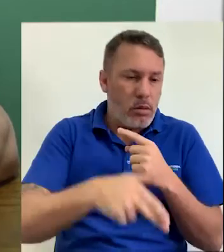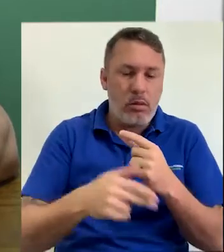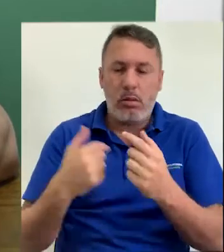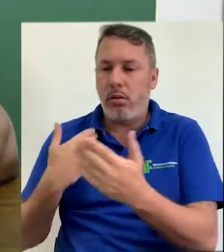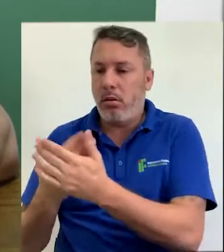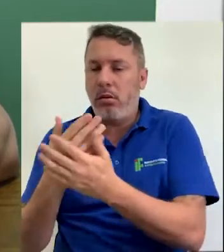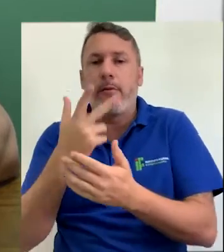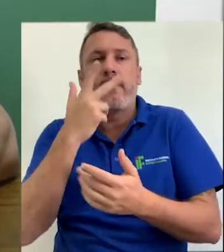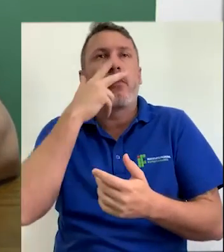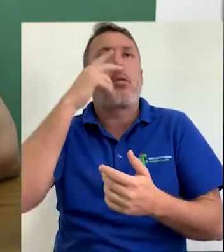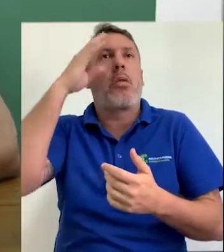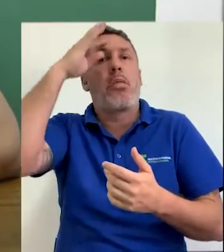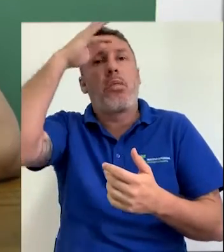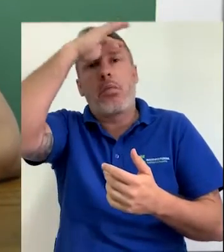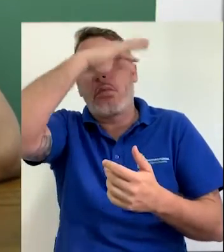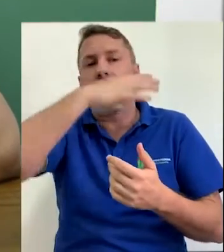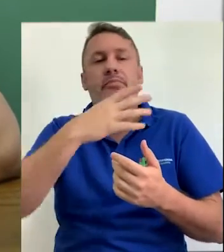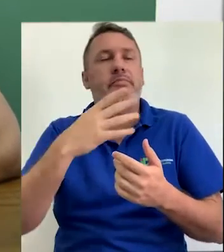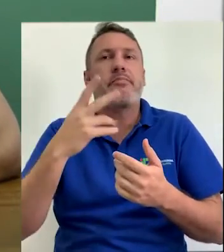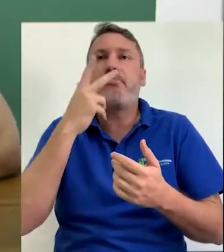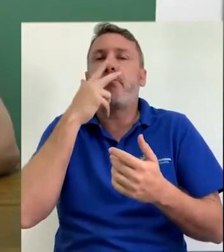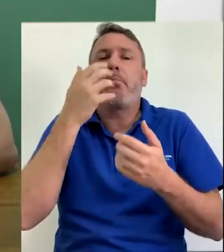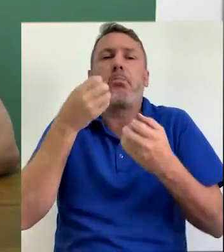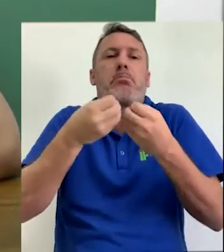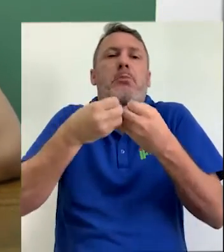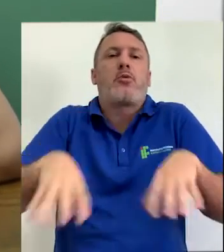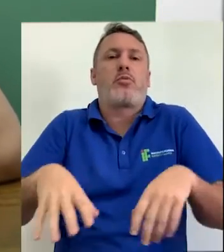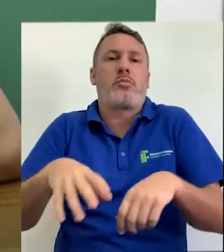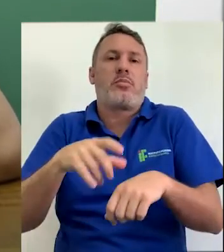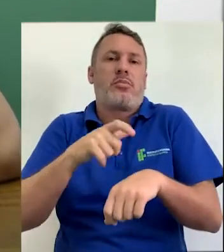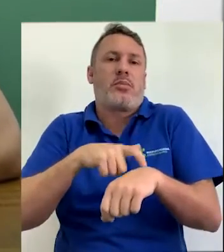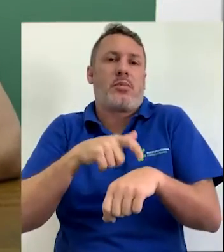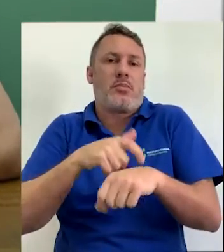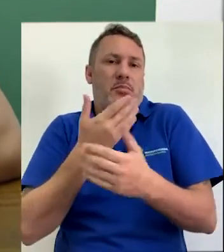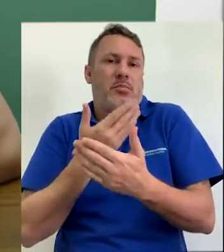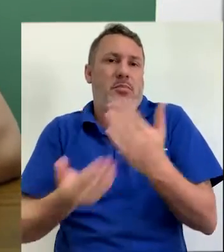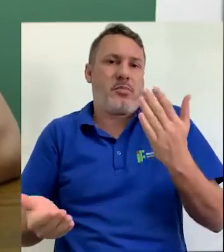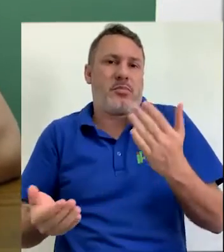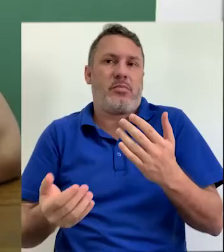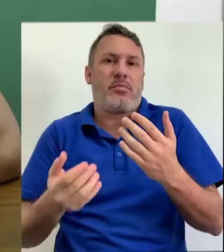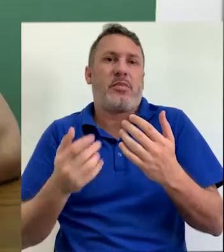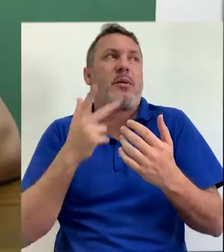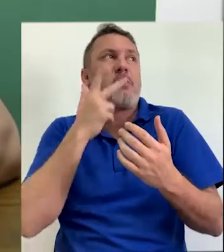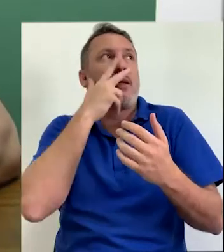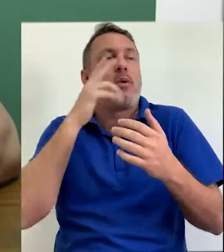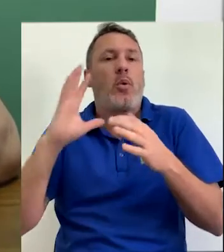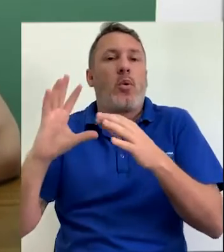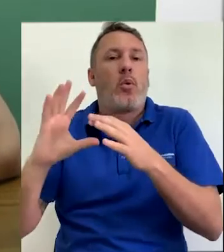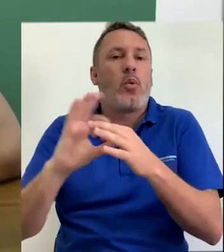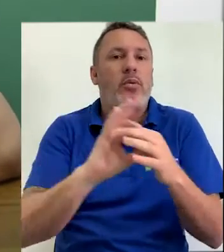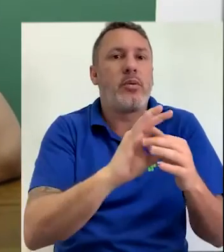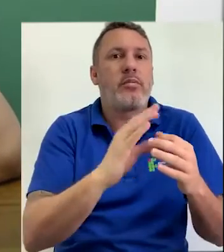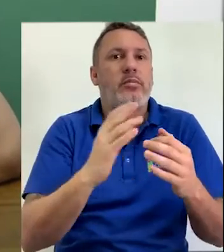nada de forma acadêmica. Não produzir nada no contexto